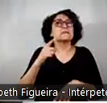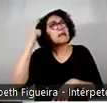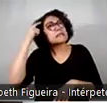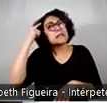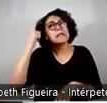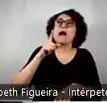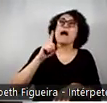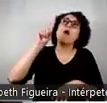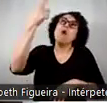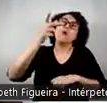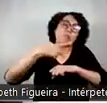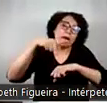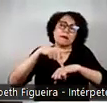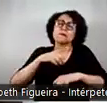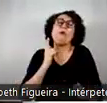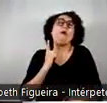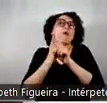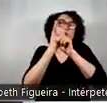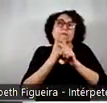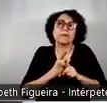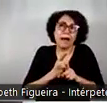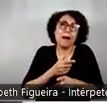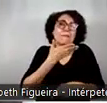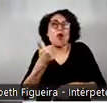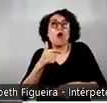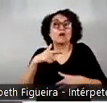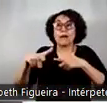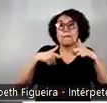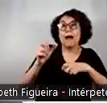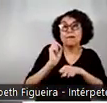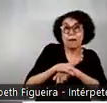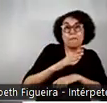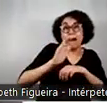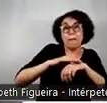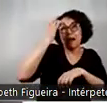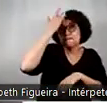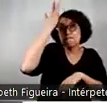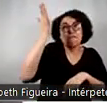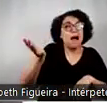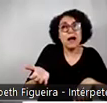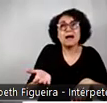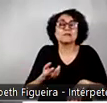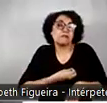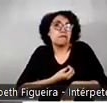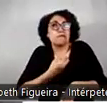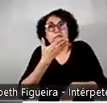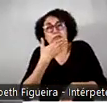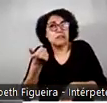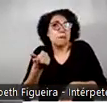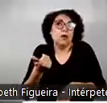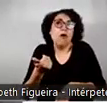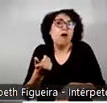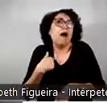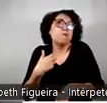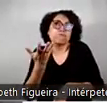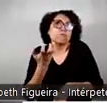melhores condições de vida, né, ou por uma mudança de vida, enfim, né, são vários motivos, né, que impactam esse